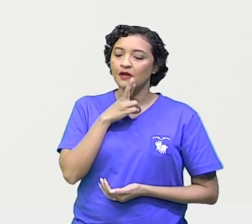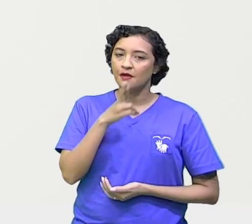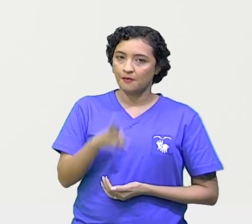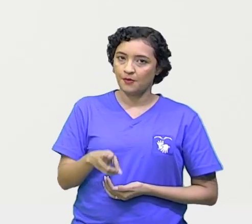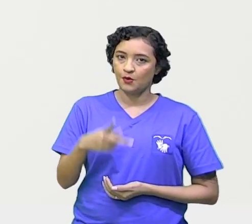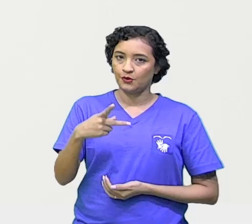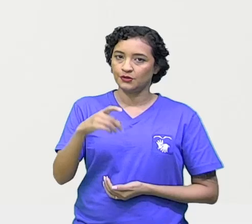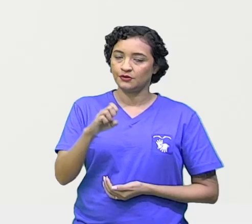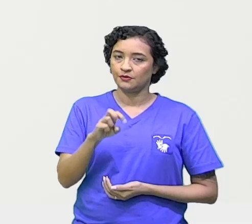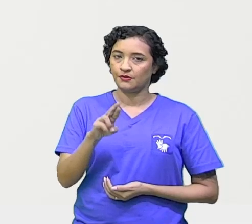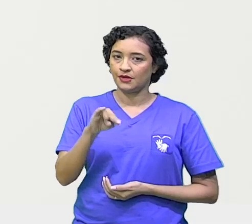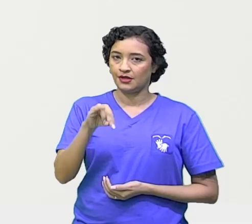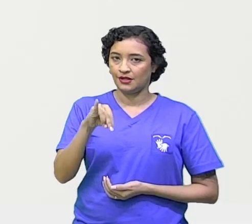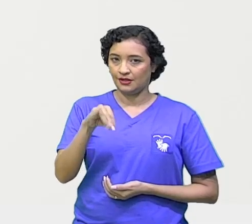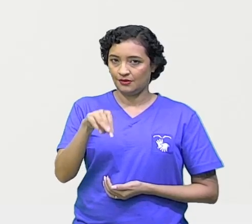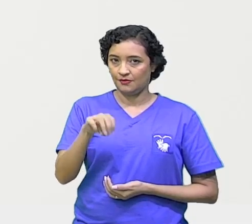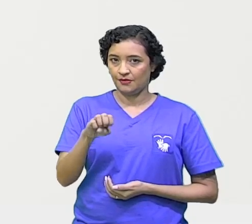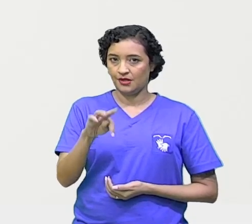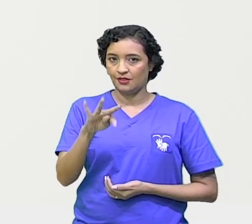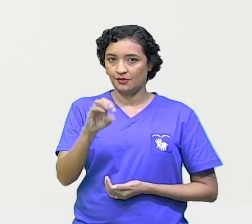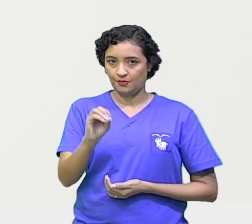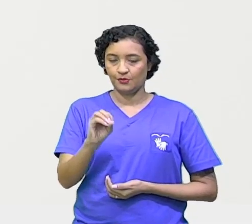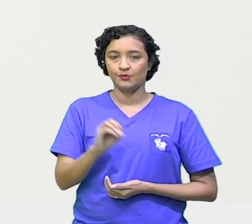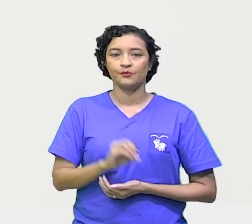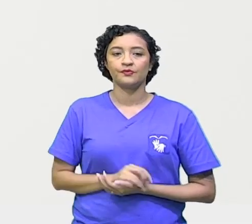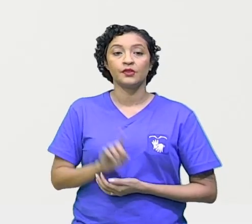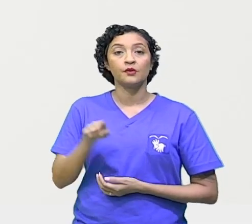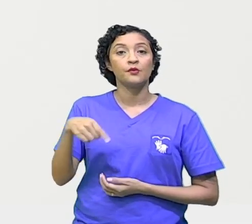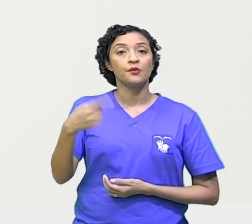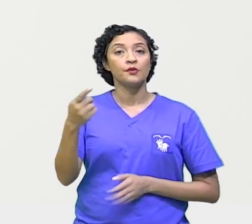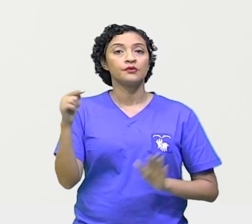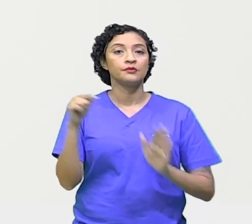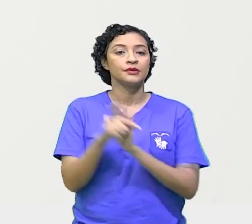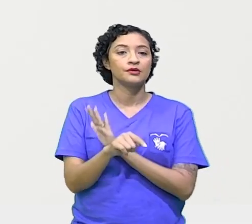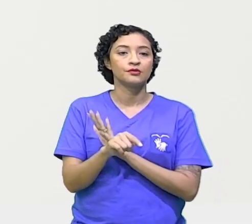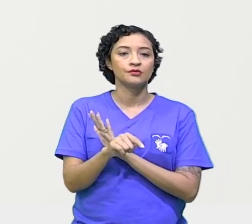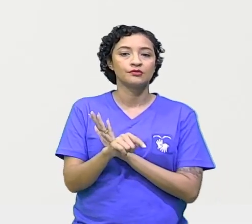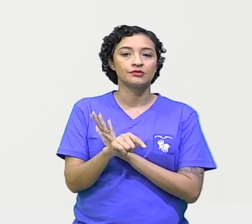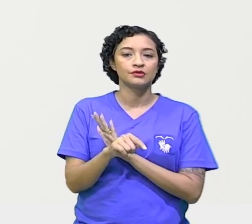de vôlei. Vamos ao nosso próximo exercitando.